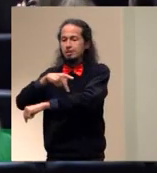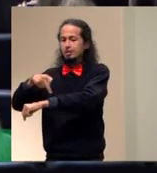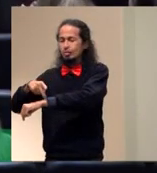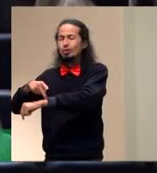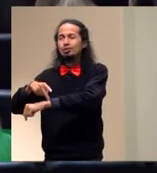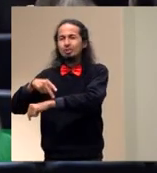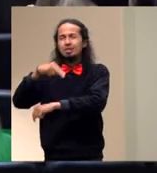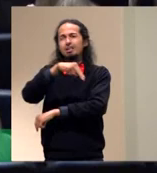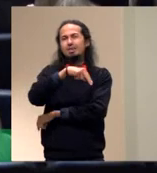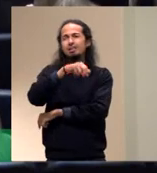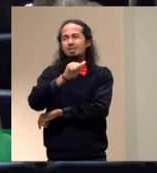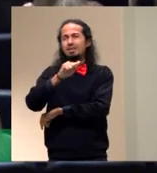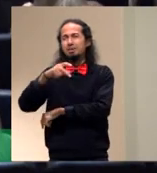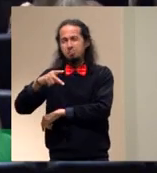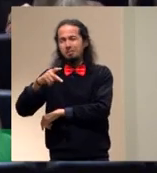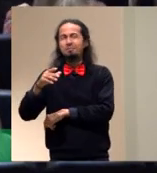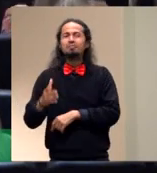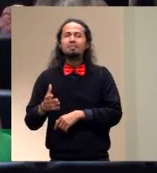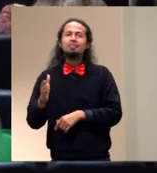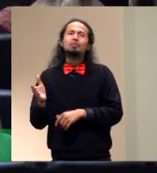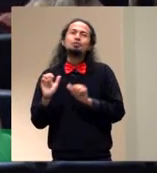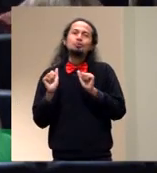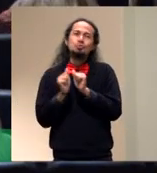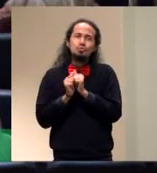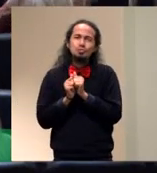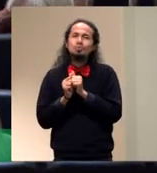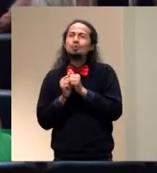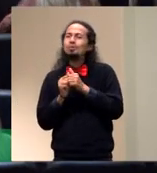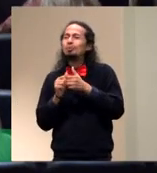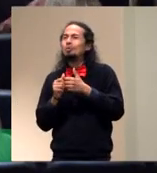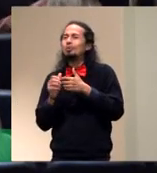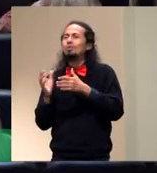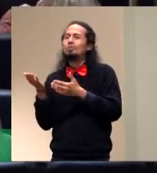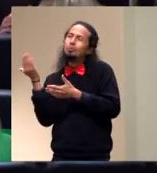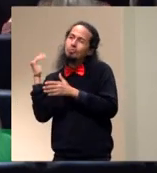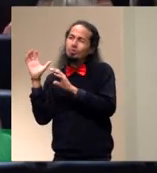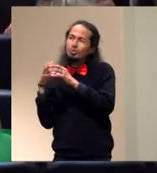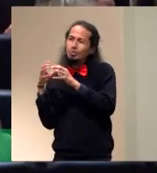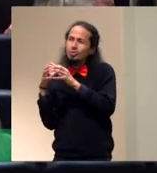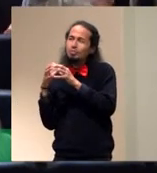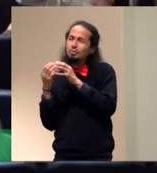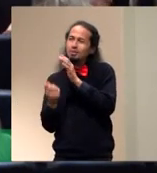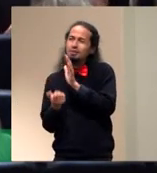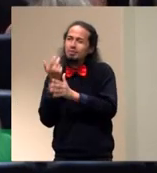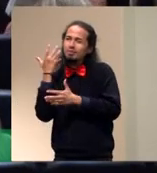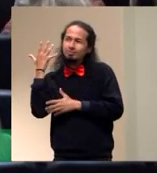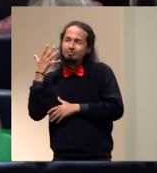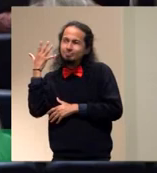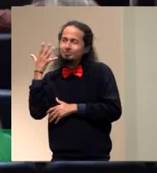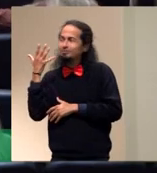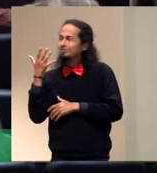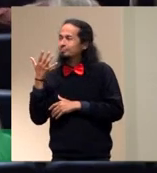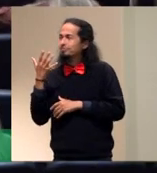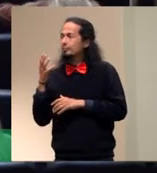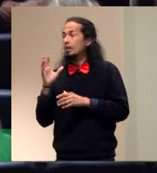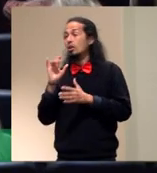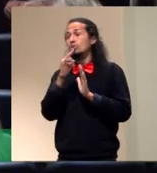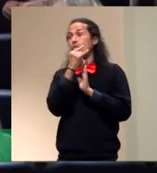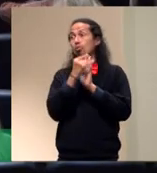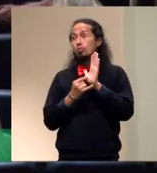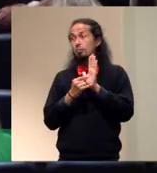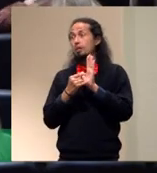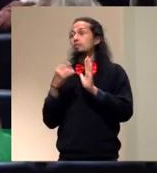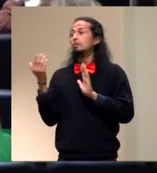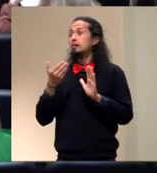na época, que estava ali, assim como hoje a gente tinha a comissão aqui do documento que a gente celebra aqui, na